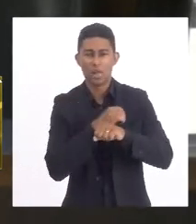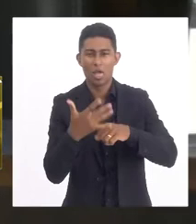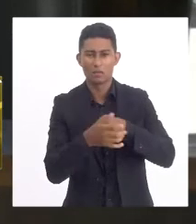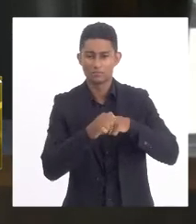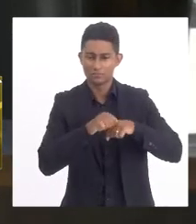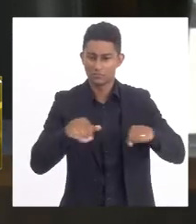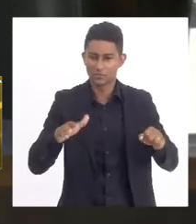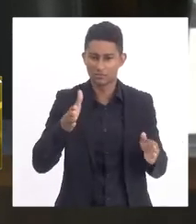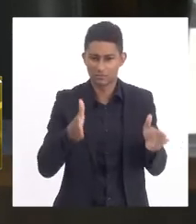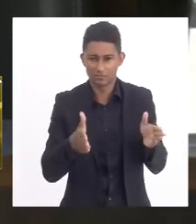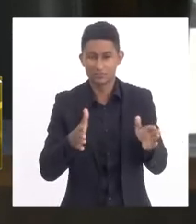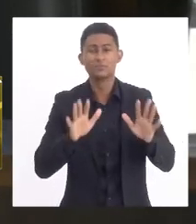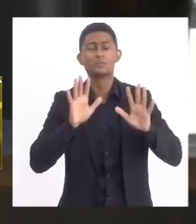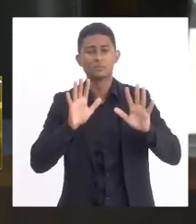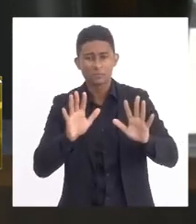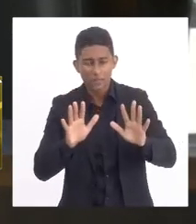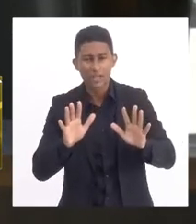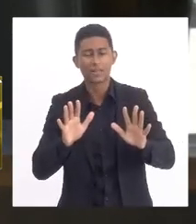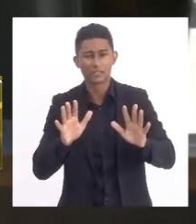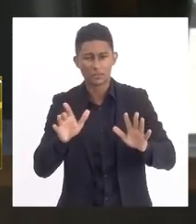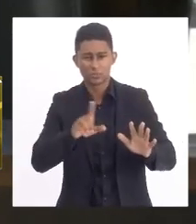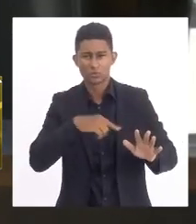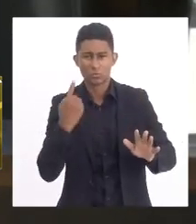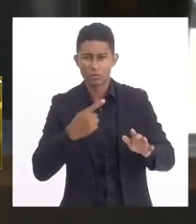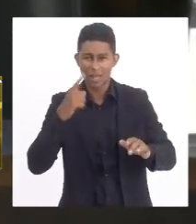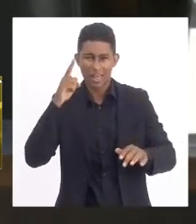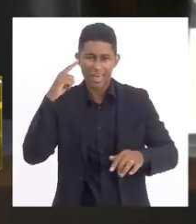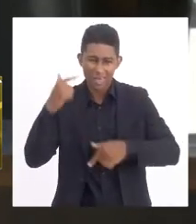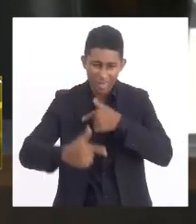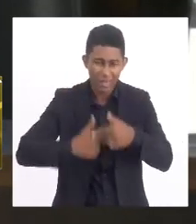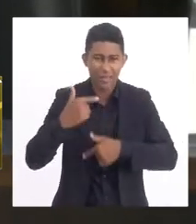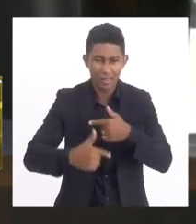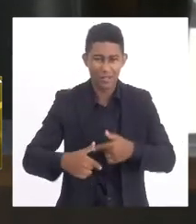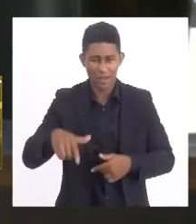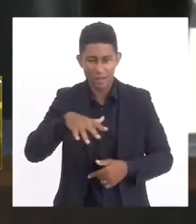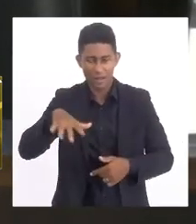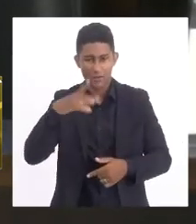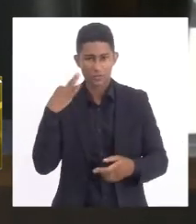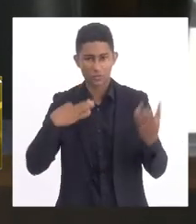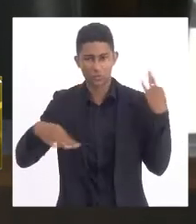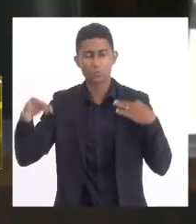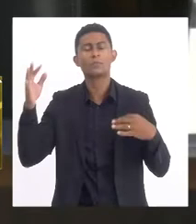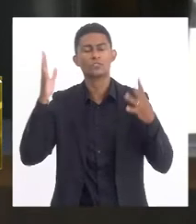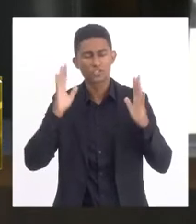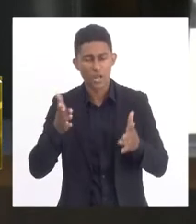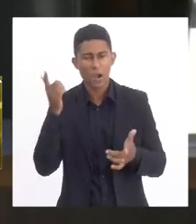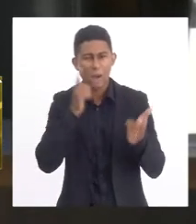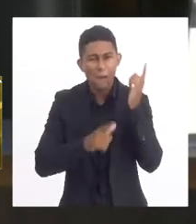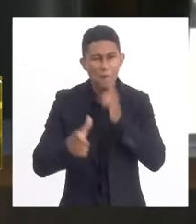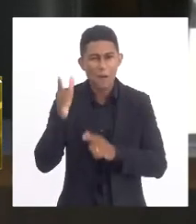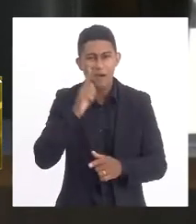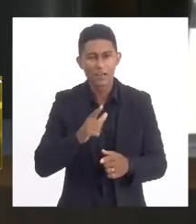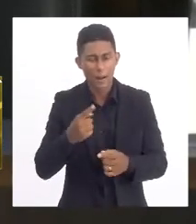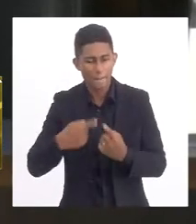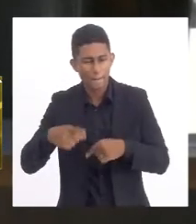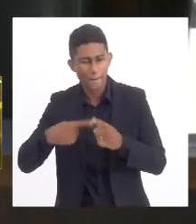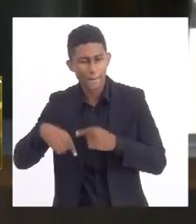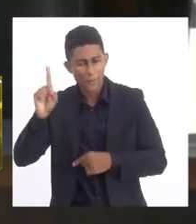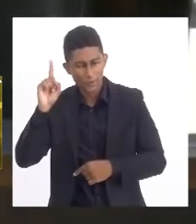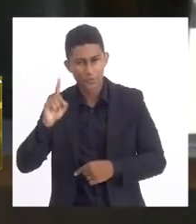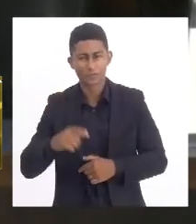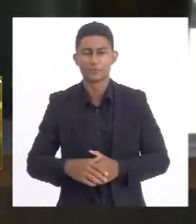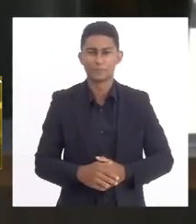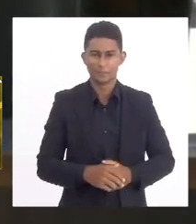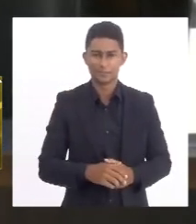ocorrendo em virtude do trabalho diuturno que é feito por todo o trade do Turismo e pelas autoridades de destinos tão visitados como Rio de